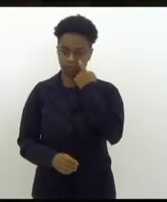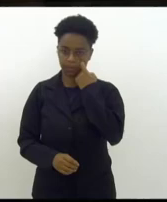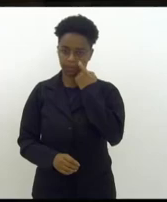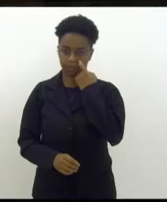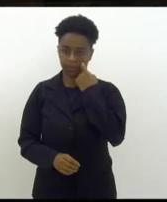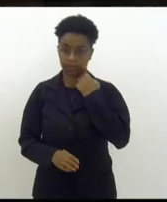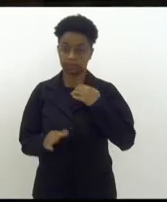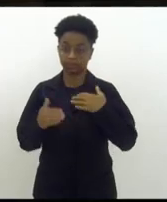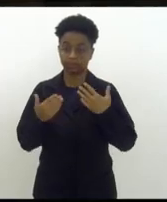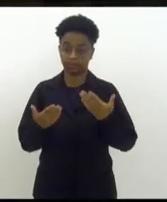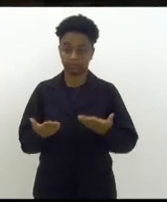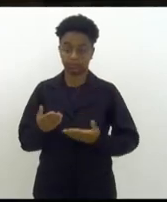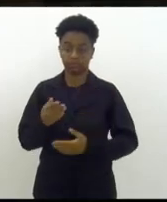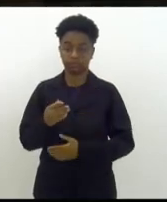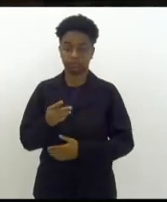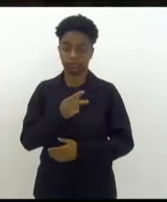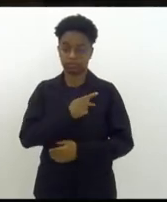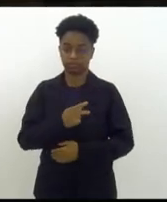e senhora